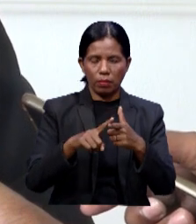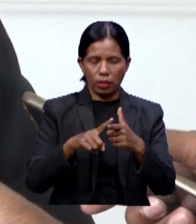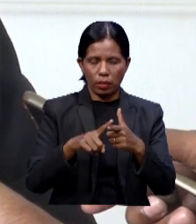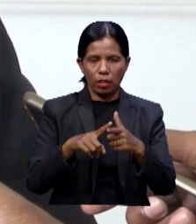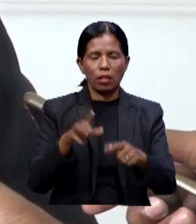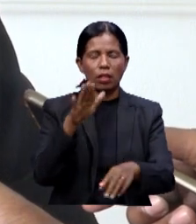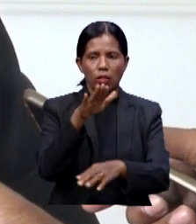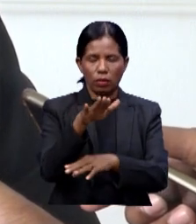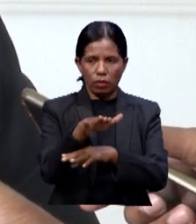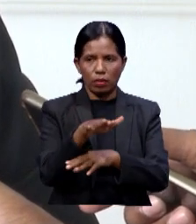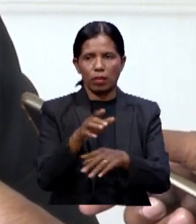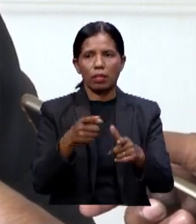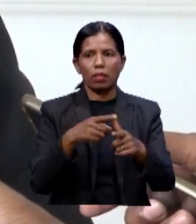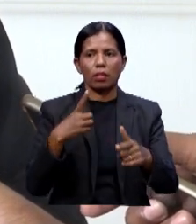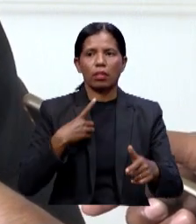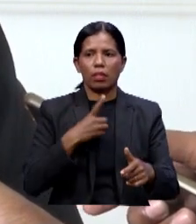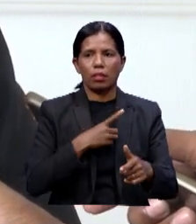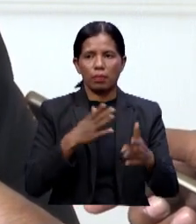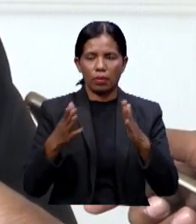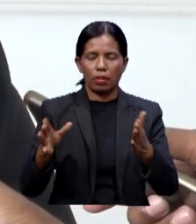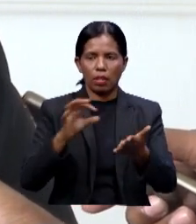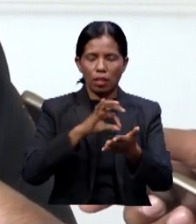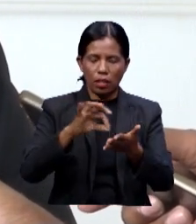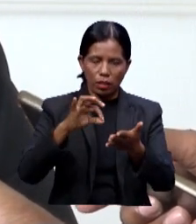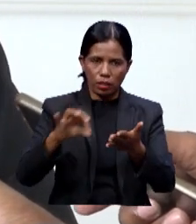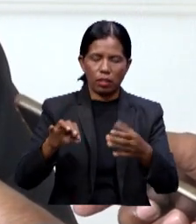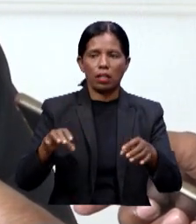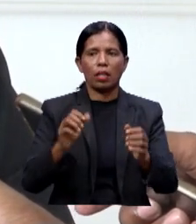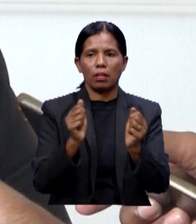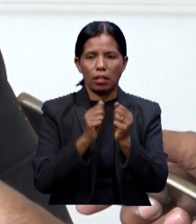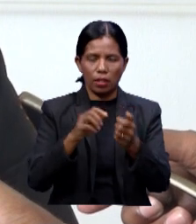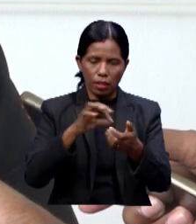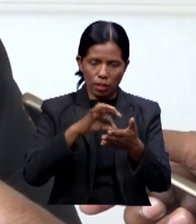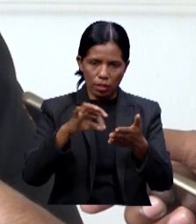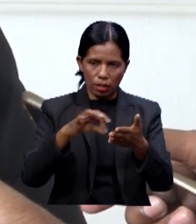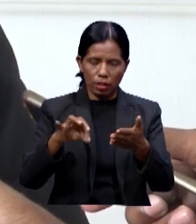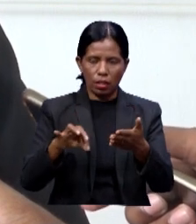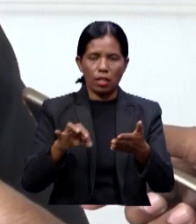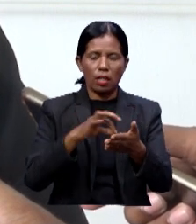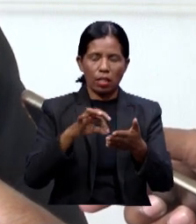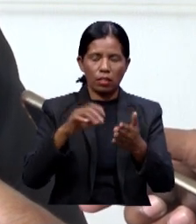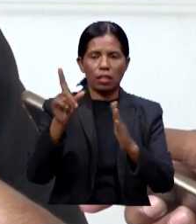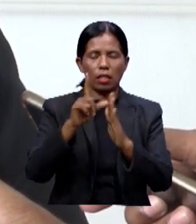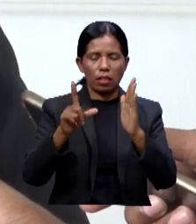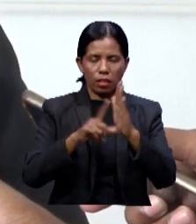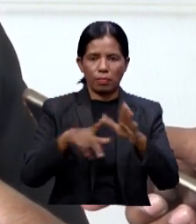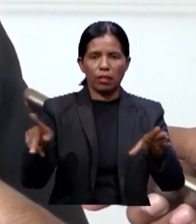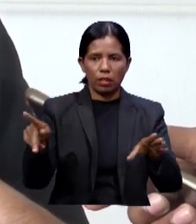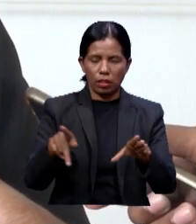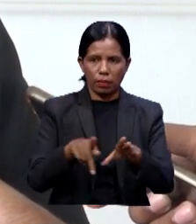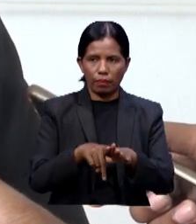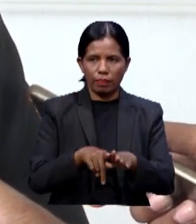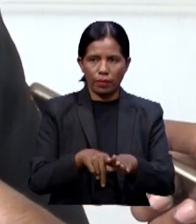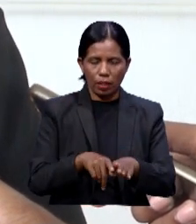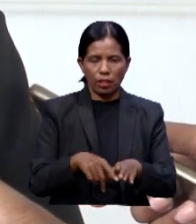Nerasi, deputado Sira Nebema assina, ou 38 pessoas Nebema assina, halo assina a lista de presença, né? Ia